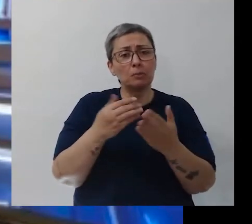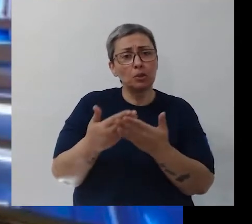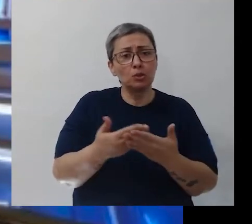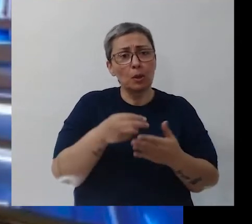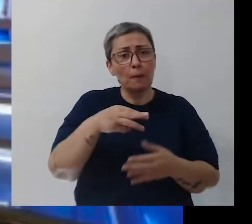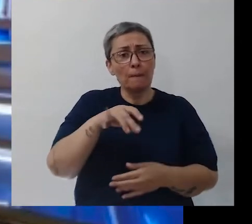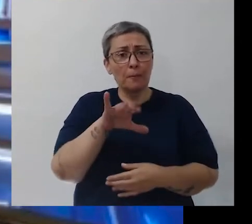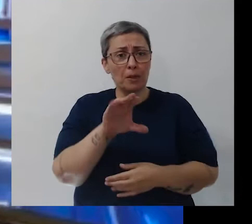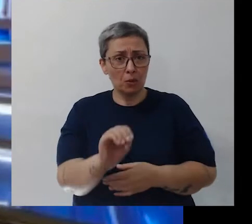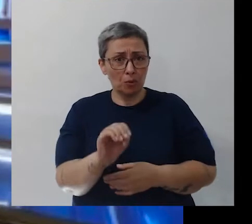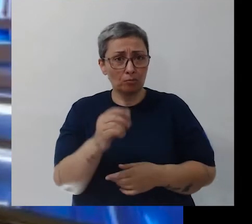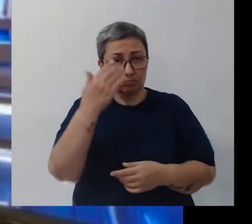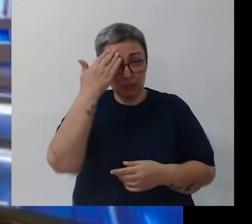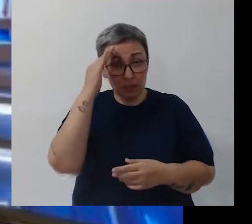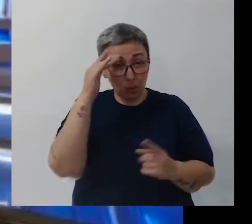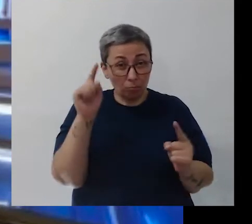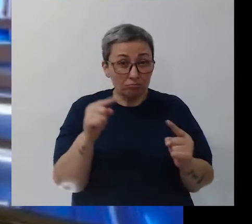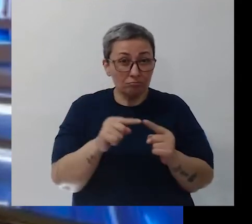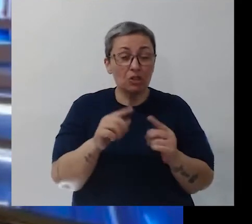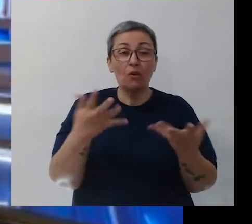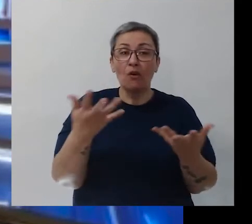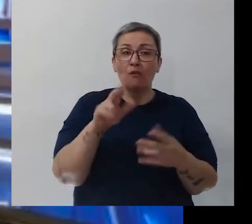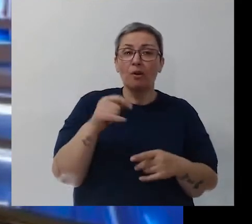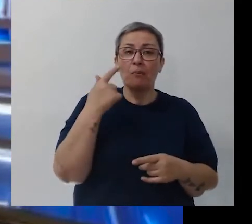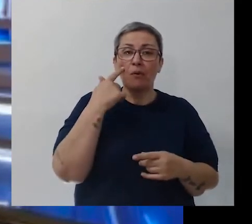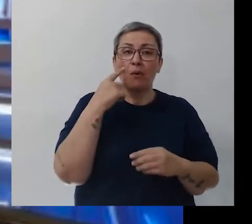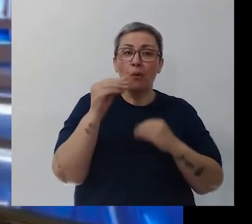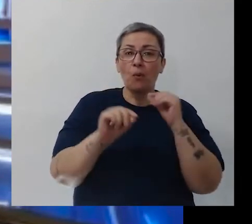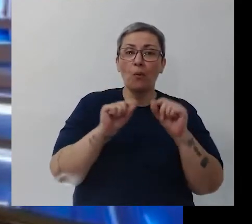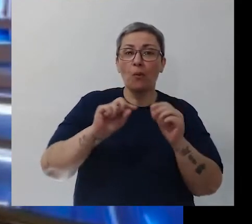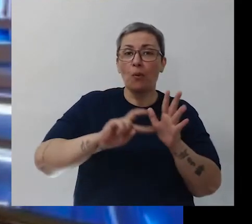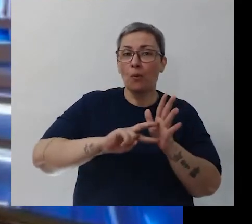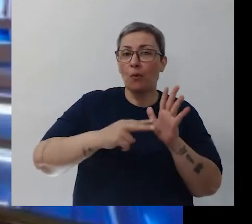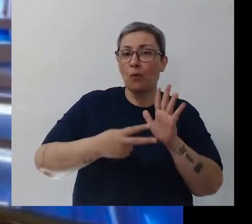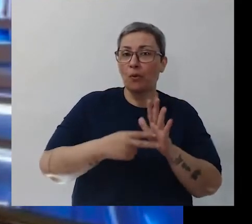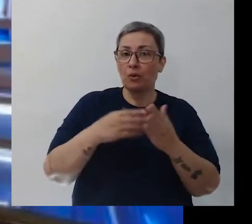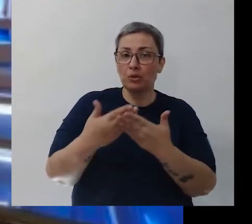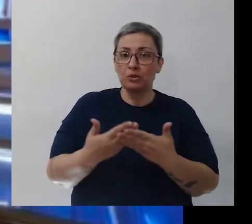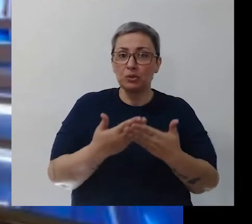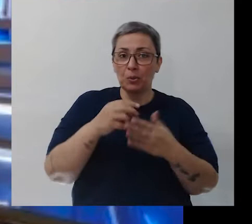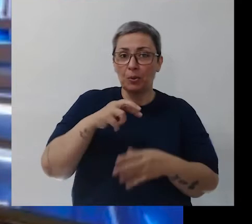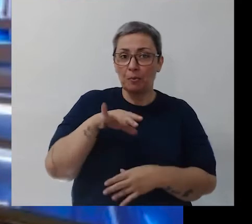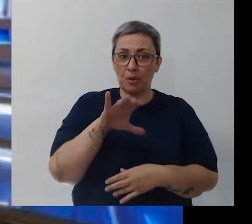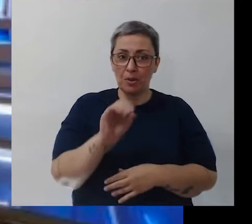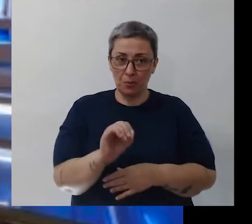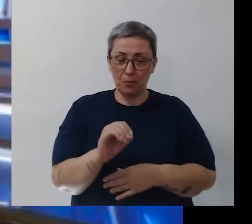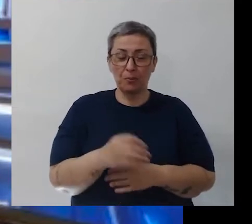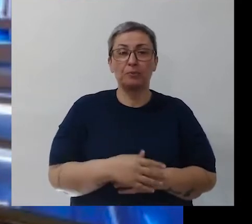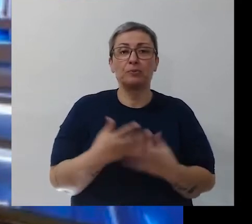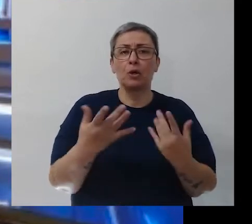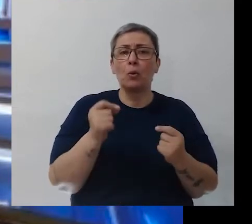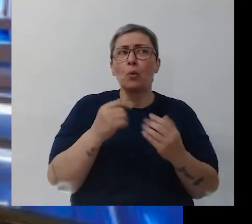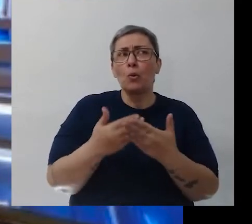meio, entendeu? Vamos ver o que significa estudo do meio. O